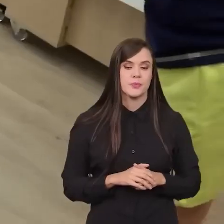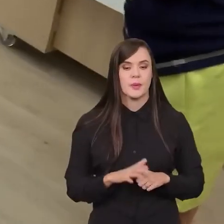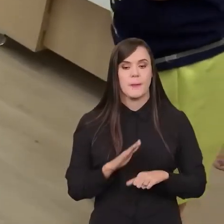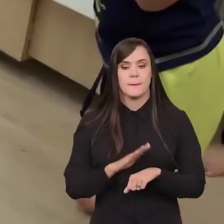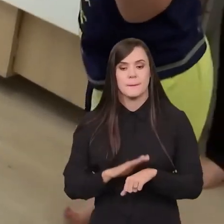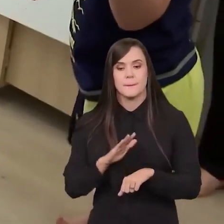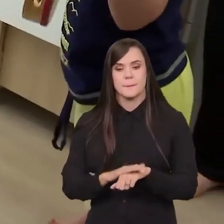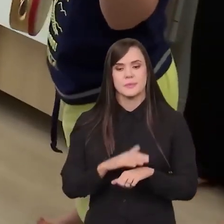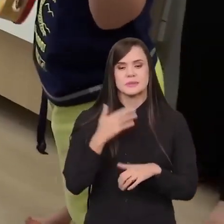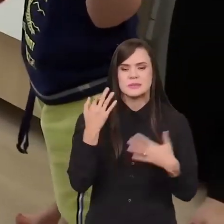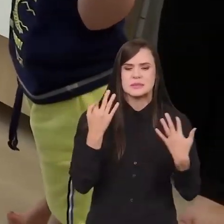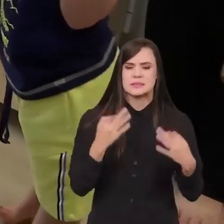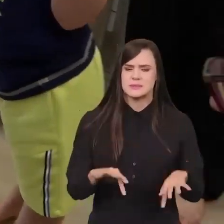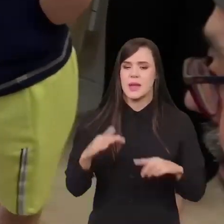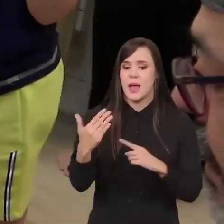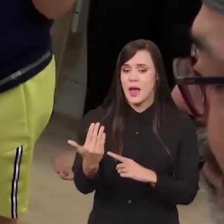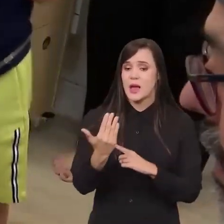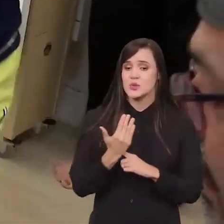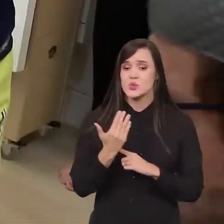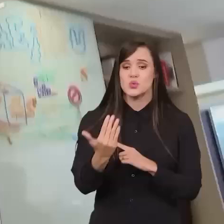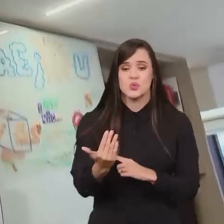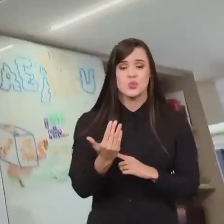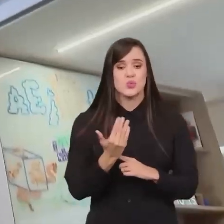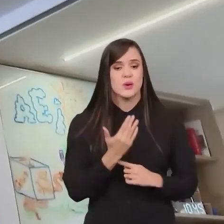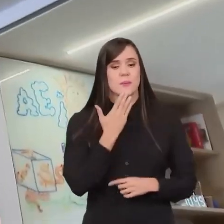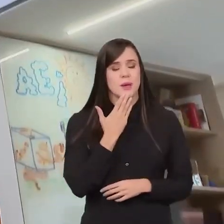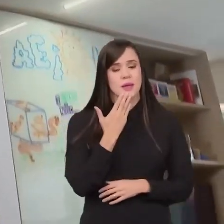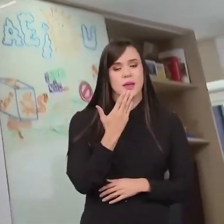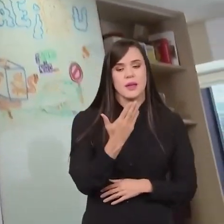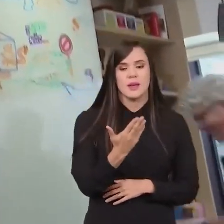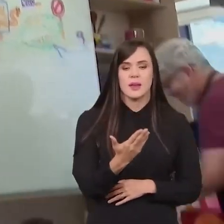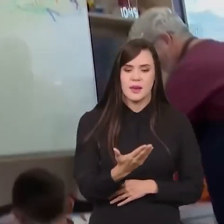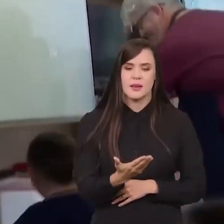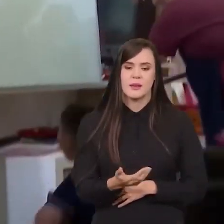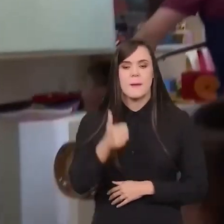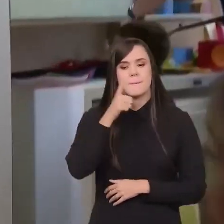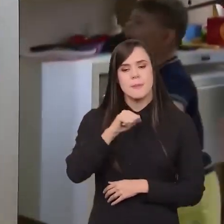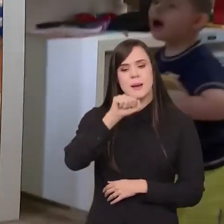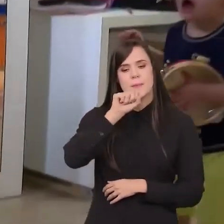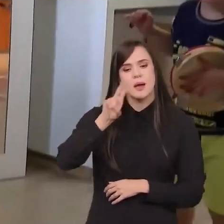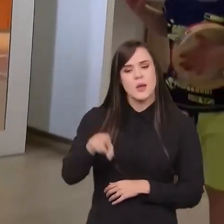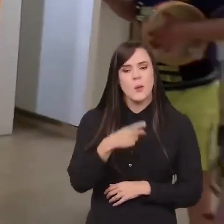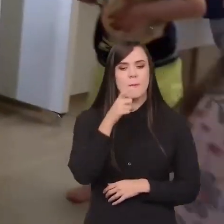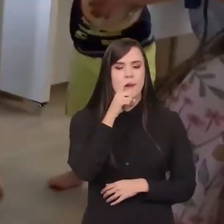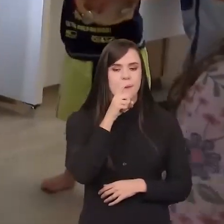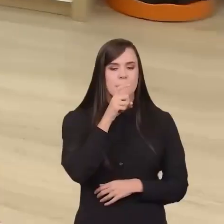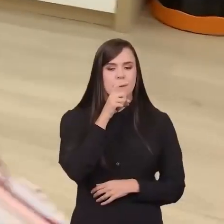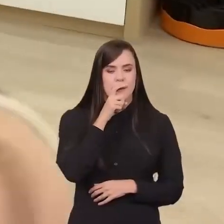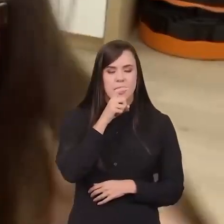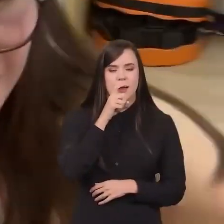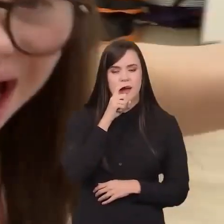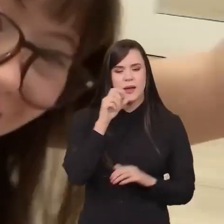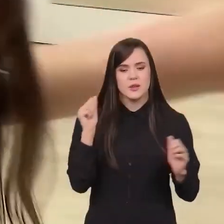machucar, ajuda você vai querer pedir. Seja pra mamãe ou pro papai.